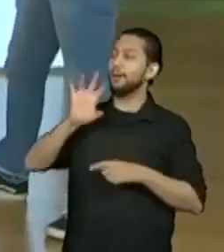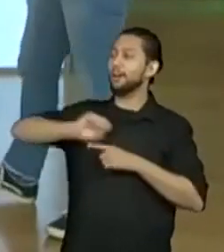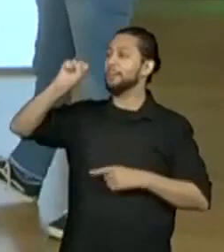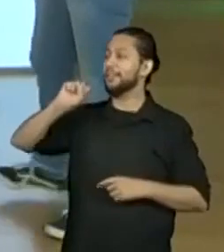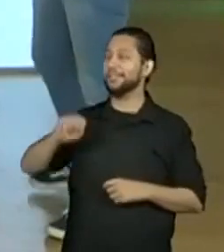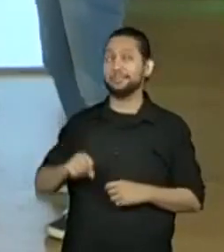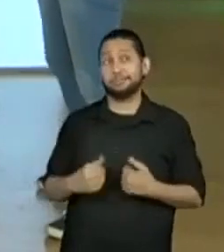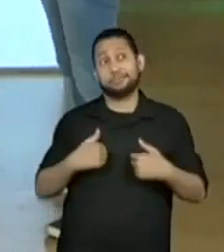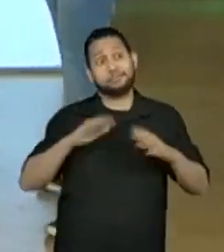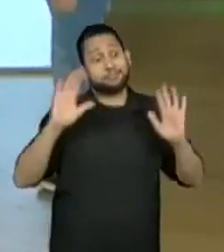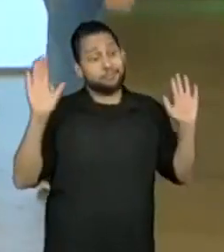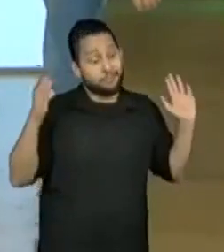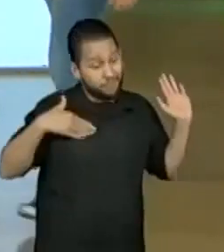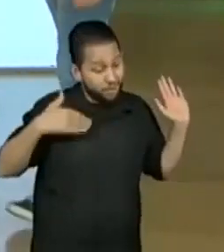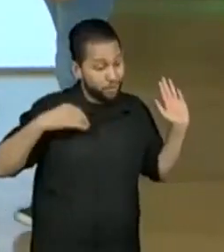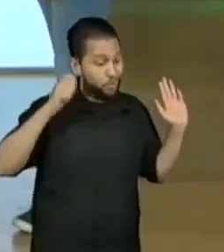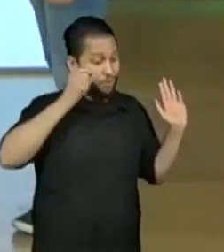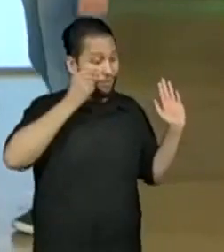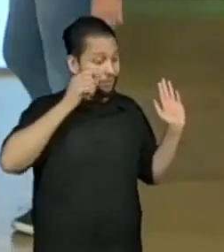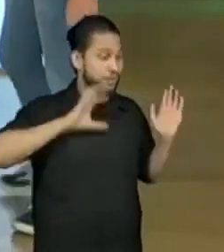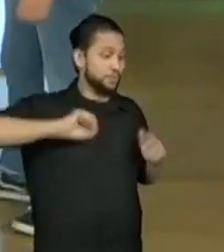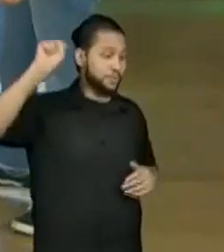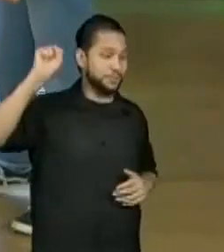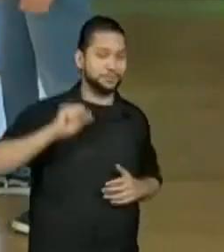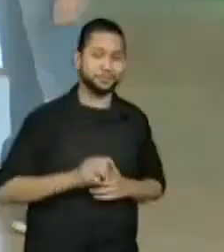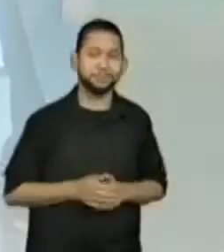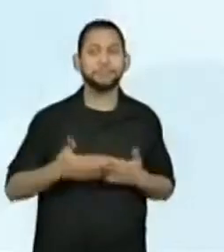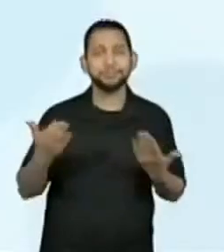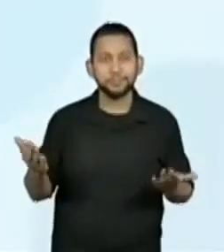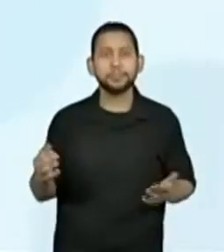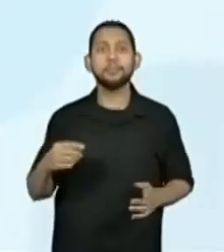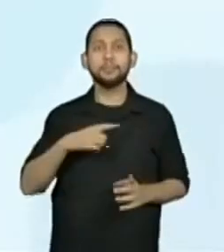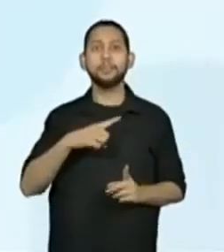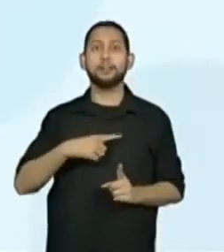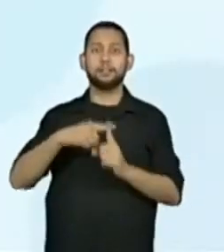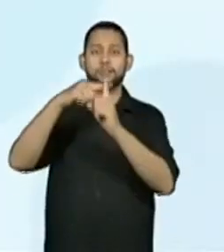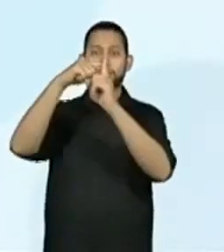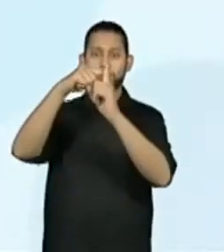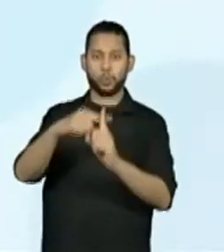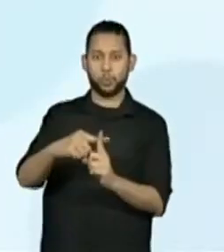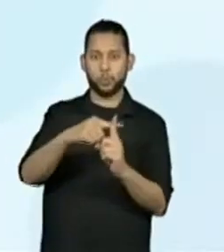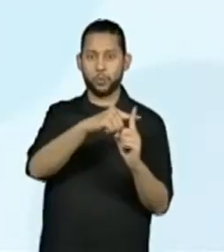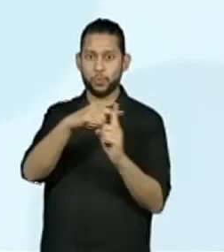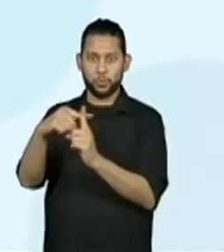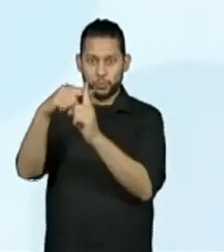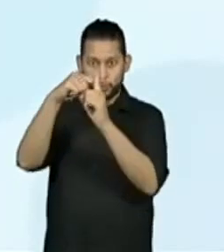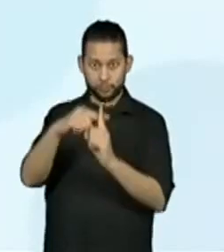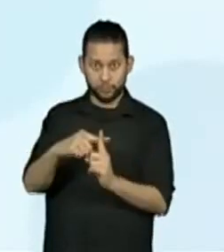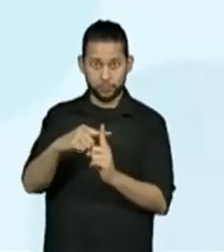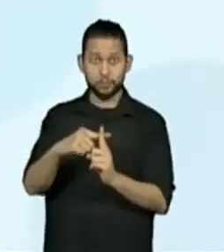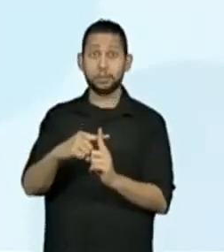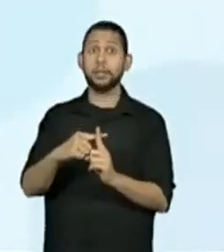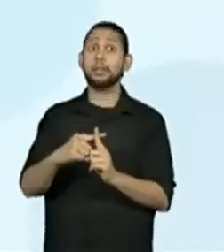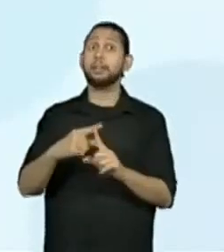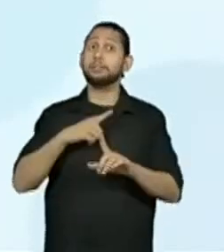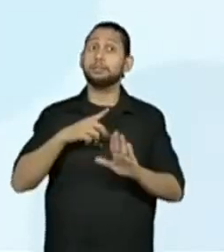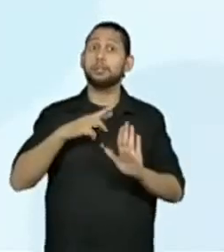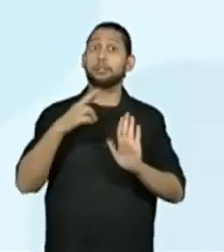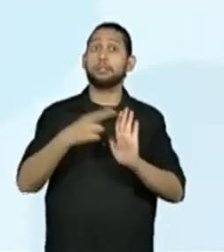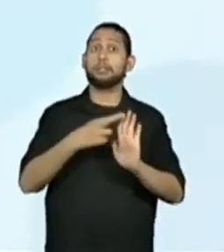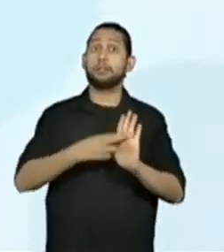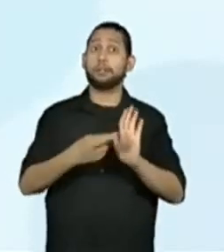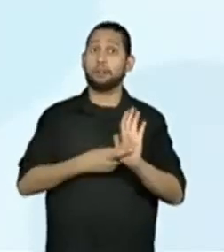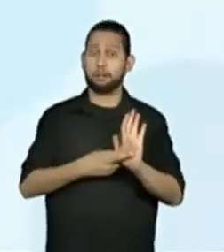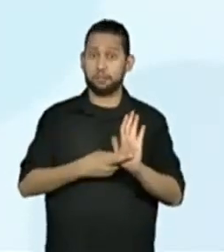lá. Vamos lá. As coordenadas devem ser mencionadas, lembrando, ó, essa é uma regra em pro,